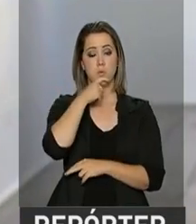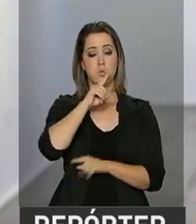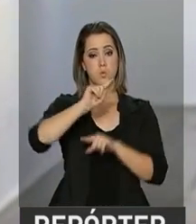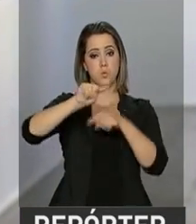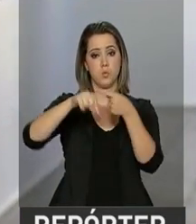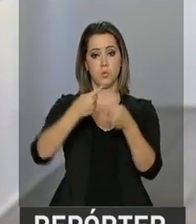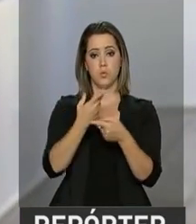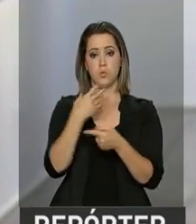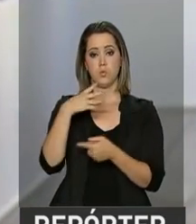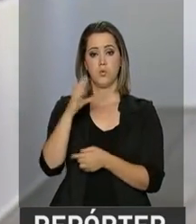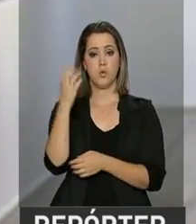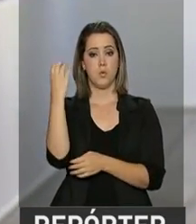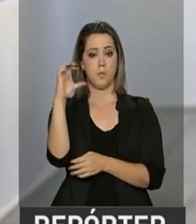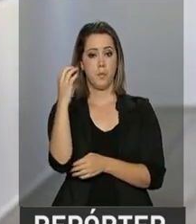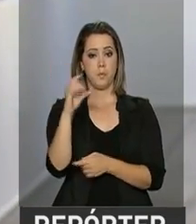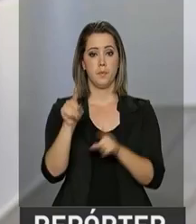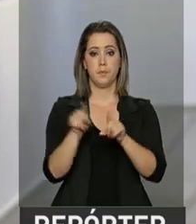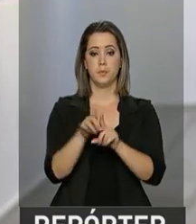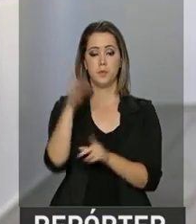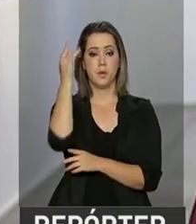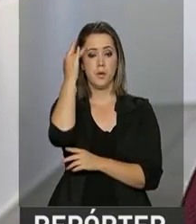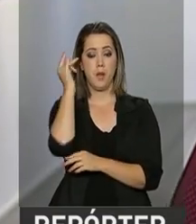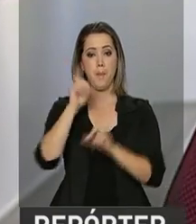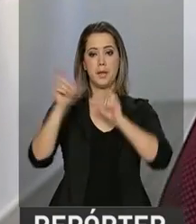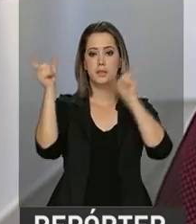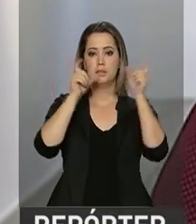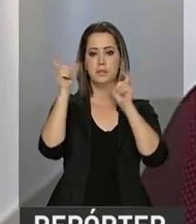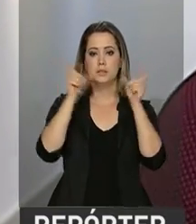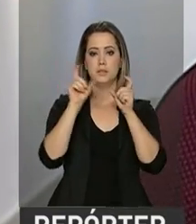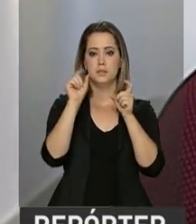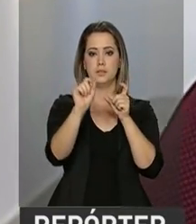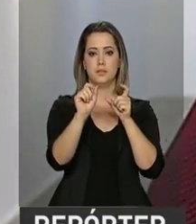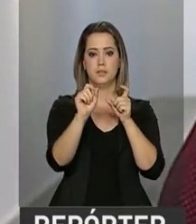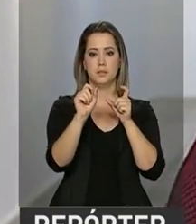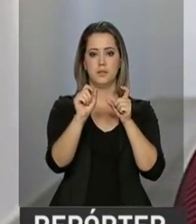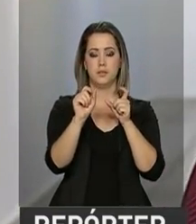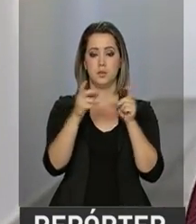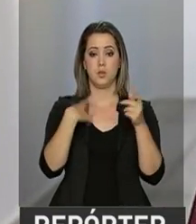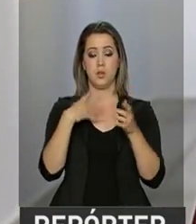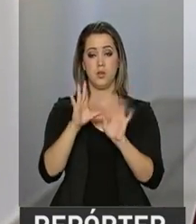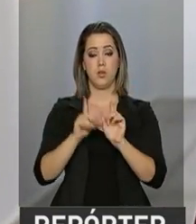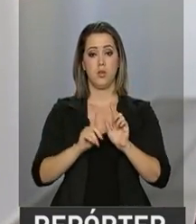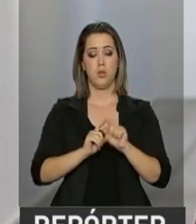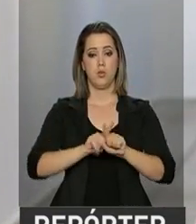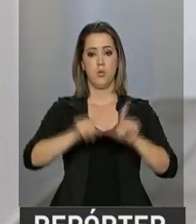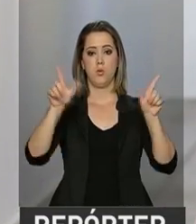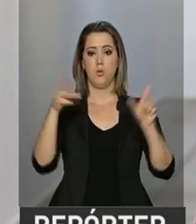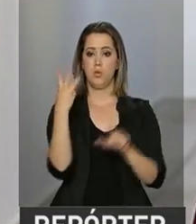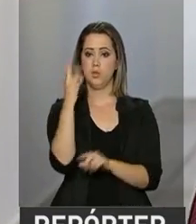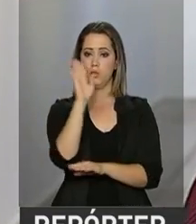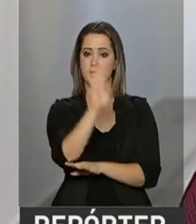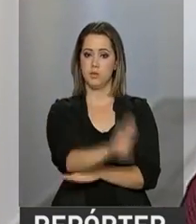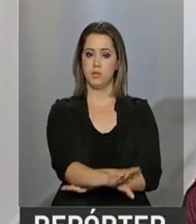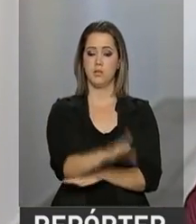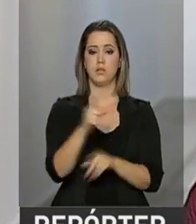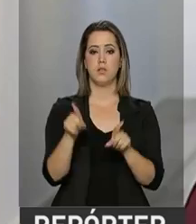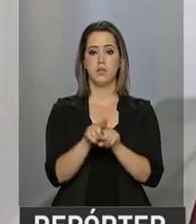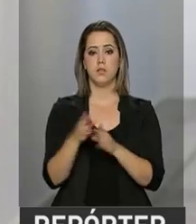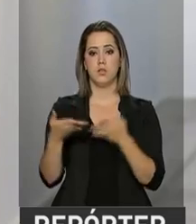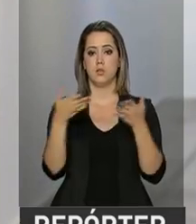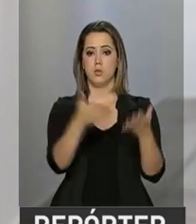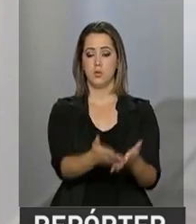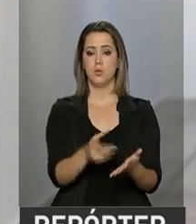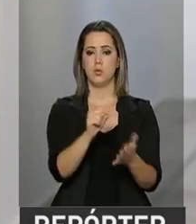segue para Curitiba e amanhã atenção tem uma uma sessão especial às 3 da tarde com a participação do